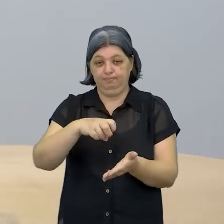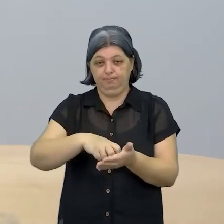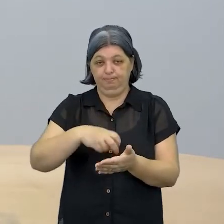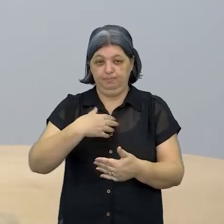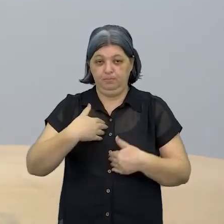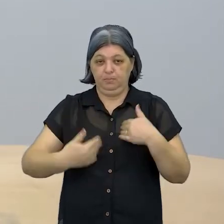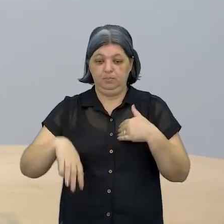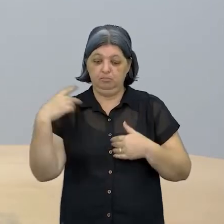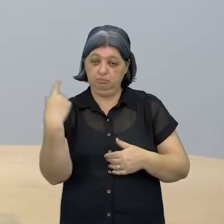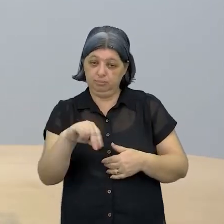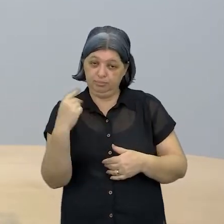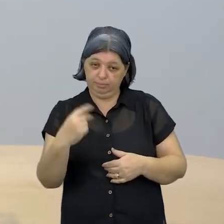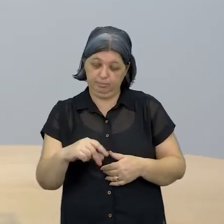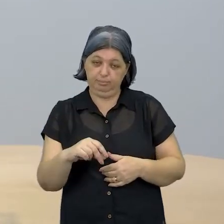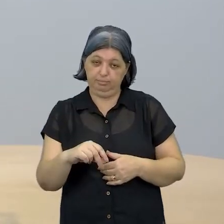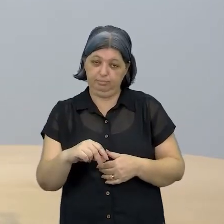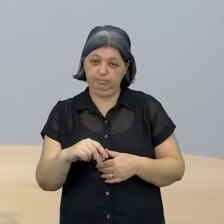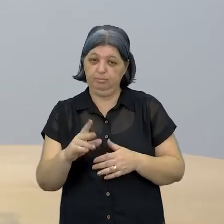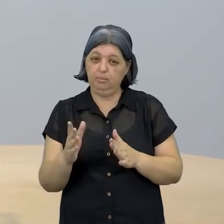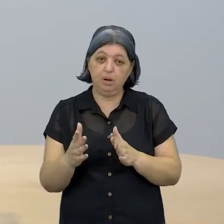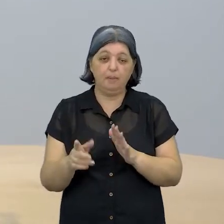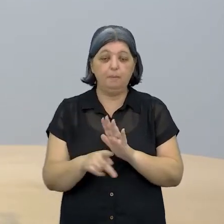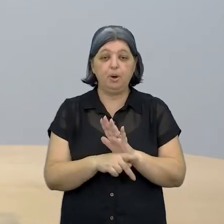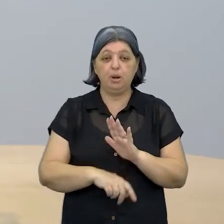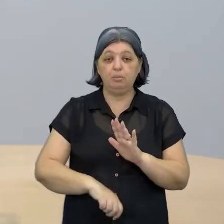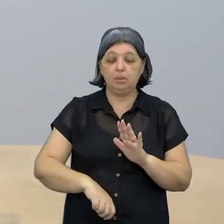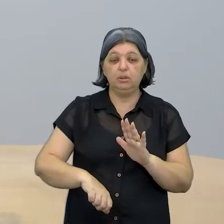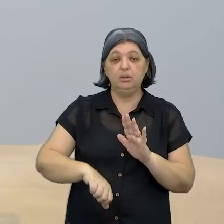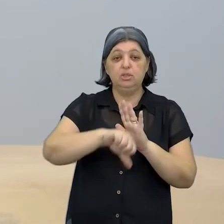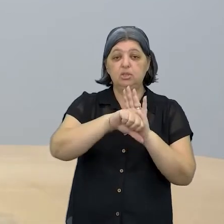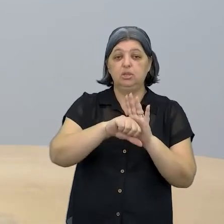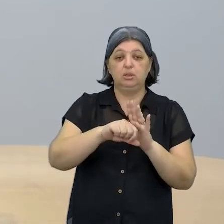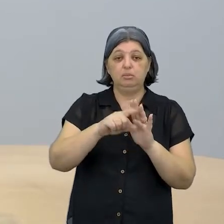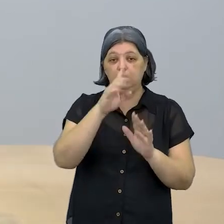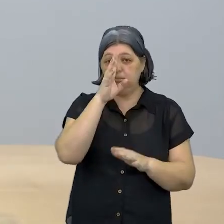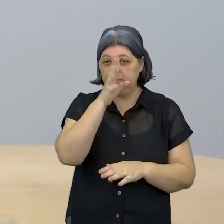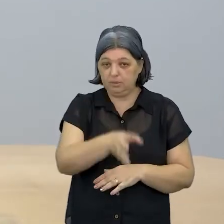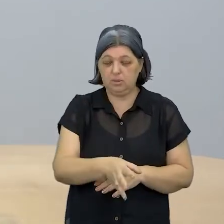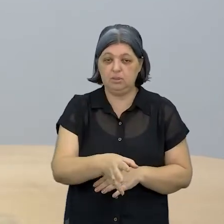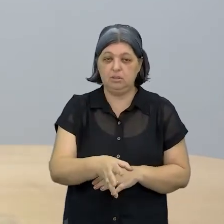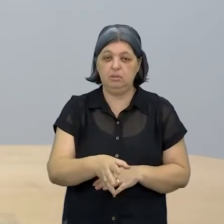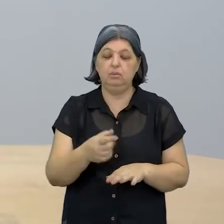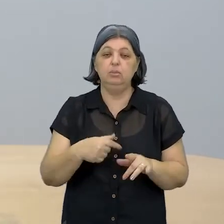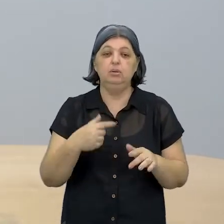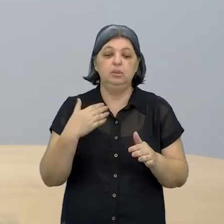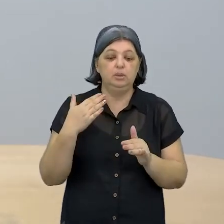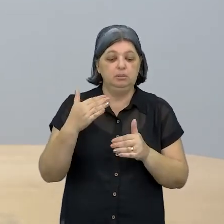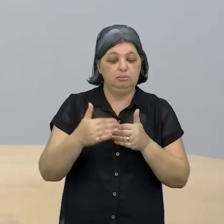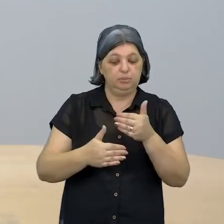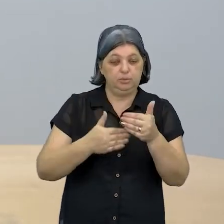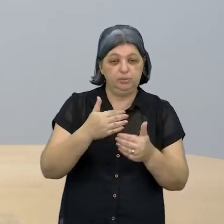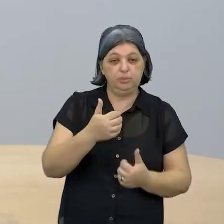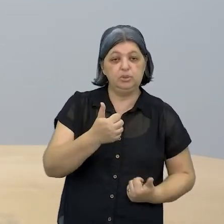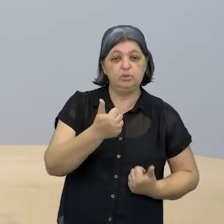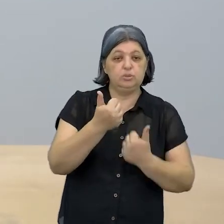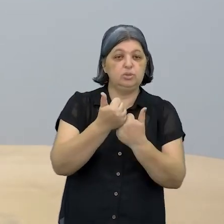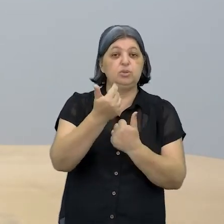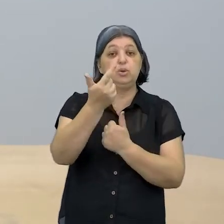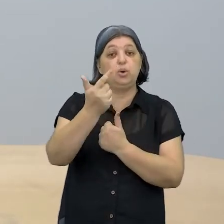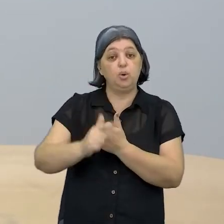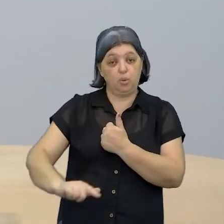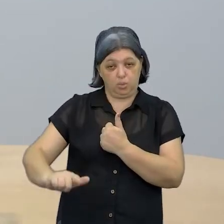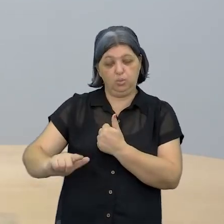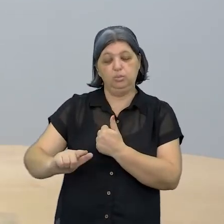deixam de ser uma prática penal jurídica corrente e vão sendo gradualmente substituídos por